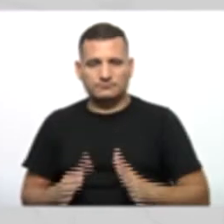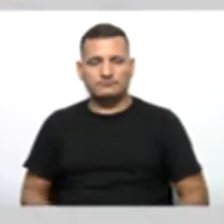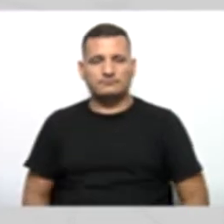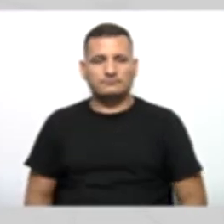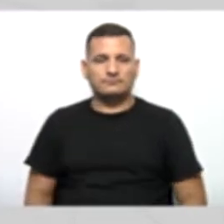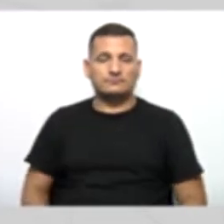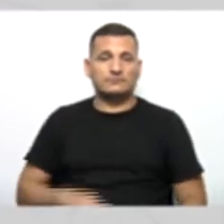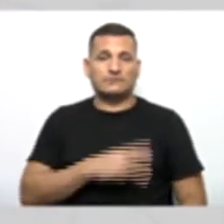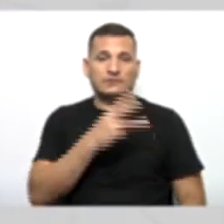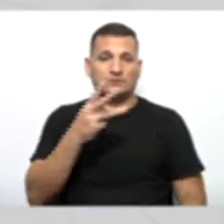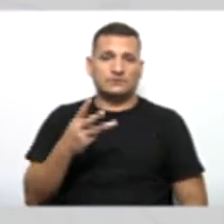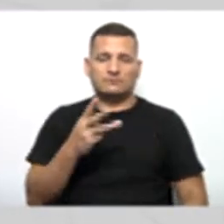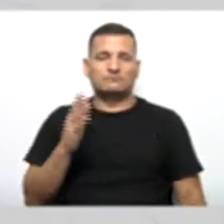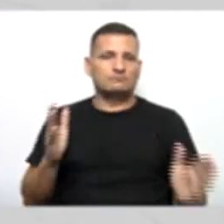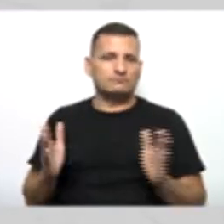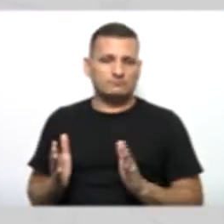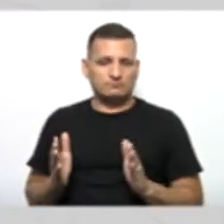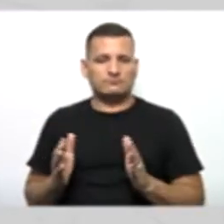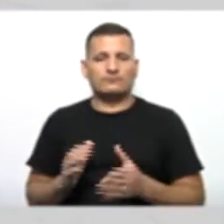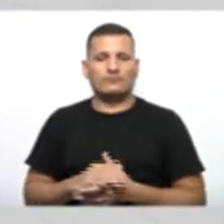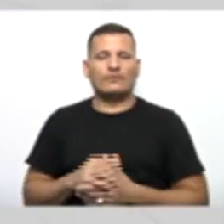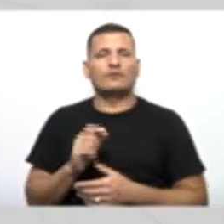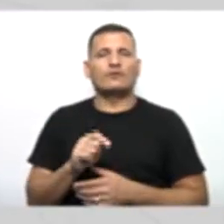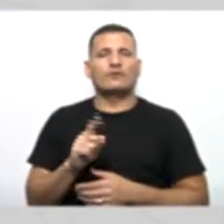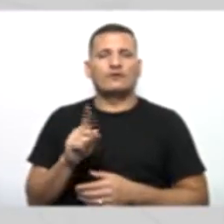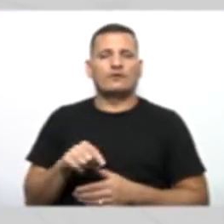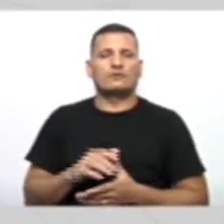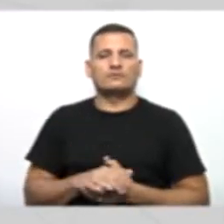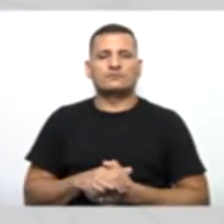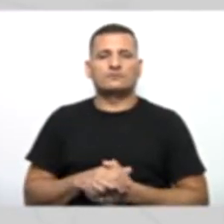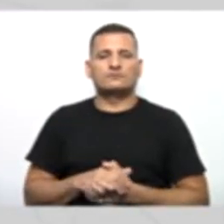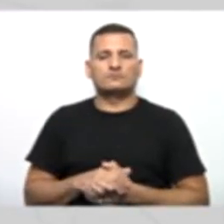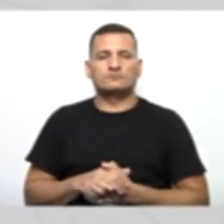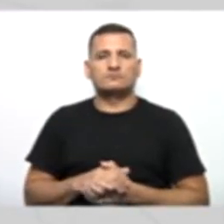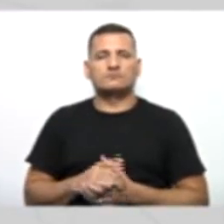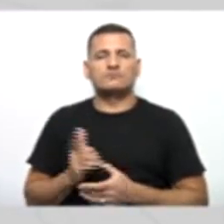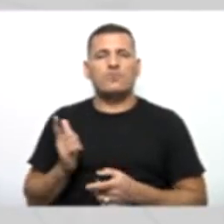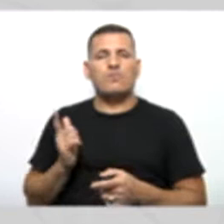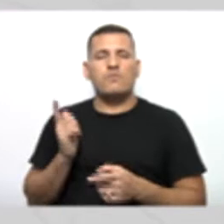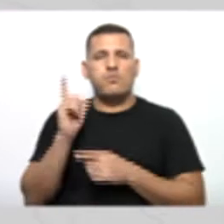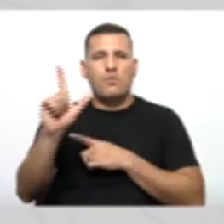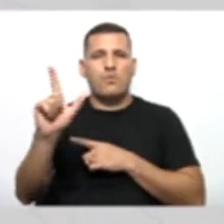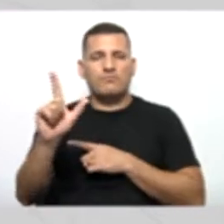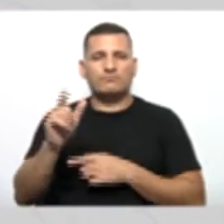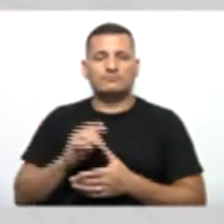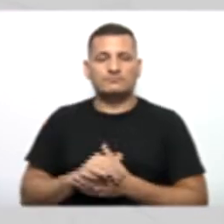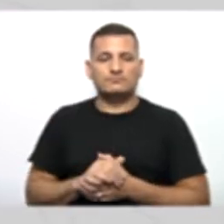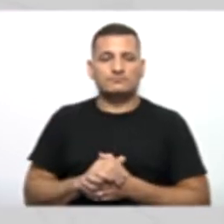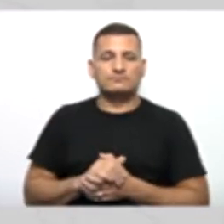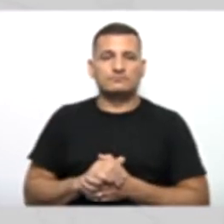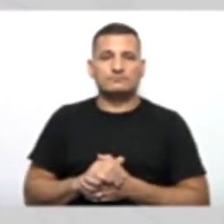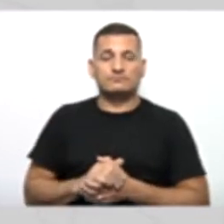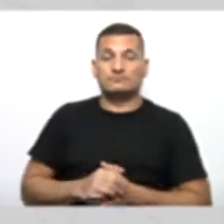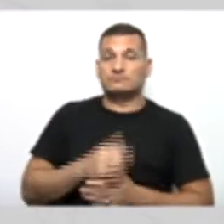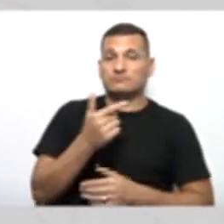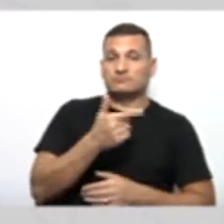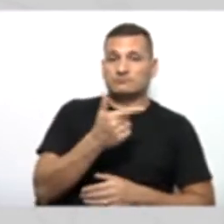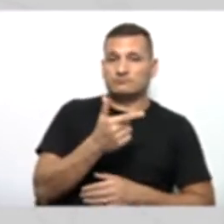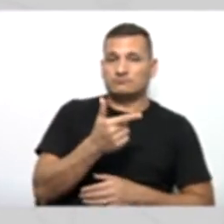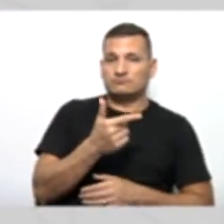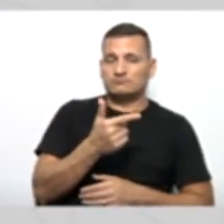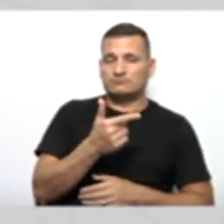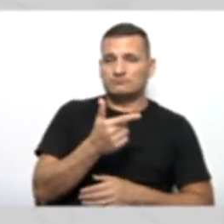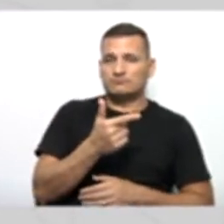O terceiro estágio é o estágio da agressão e da conquista. O segundo estágio durou do surgimento da